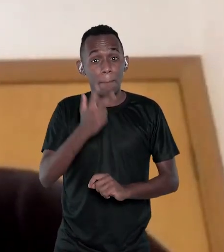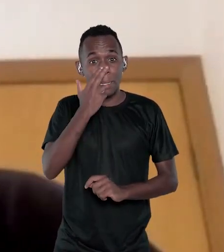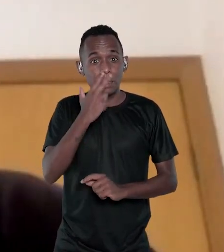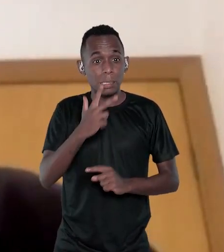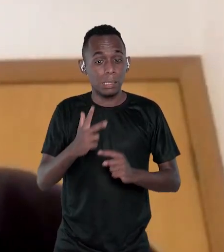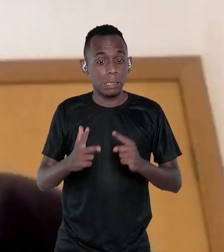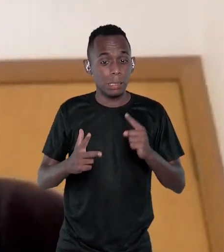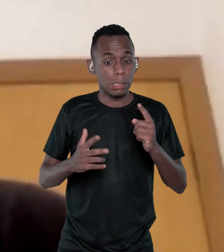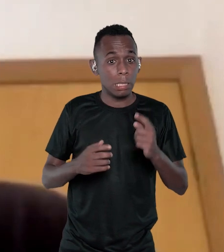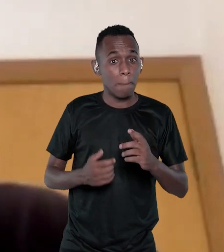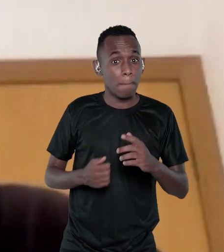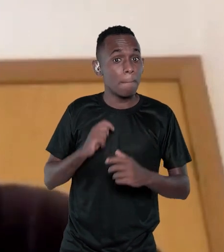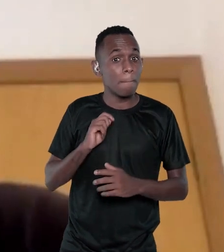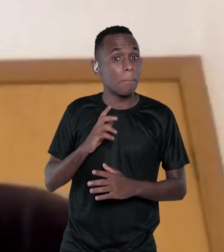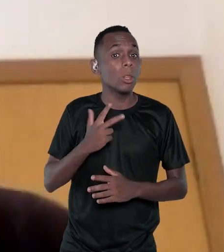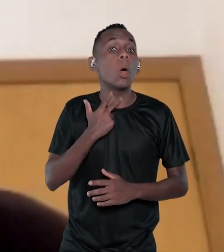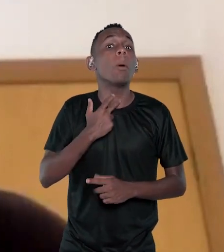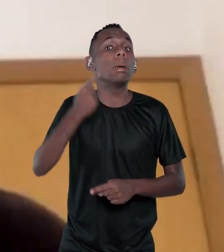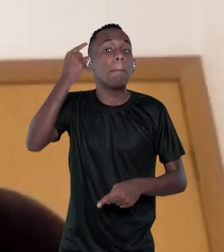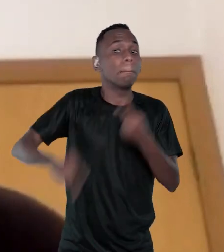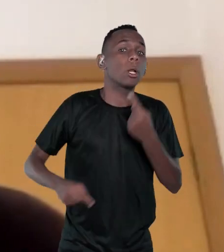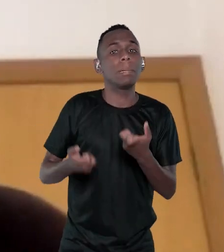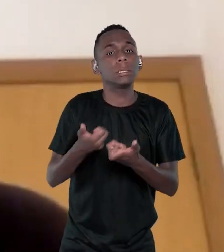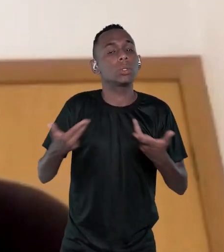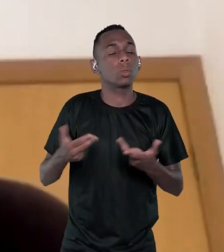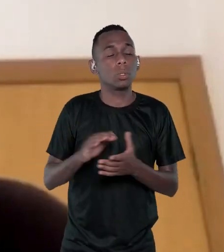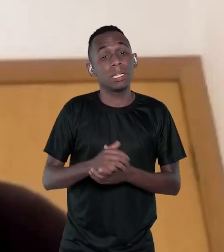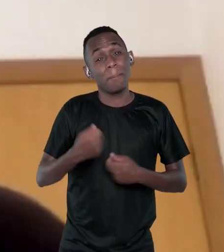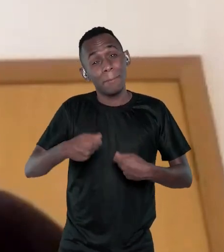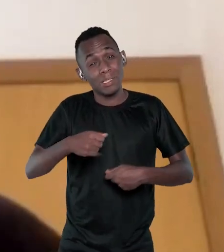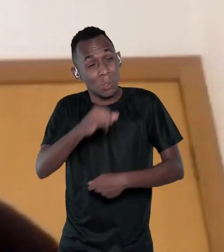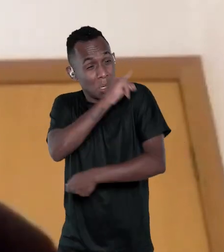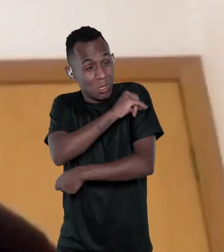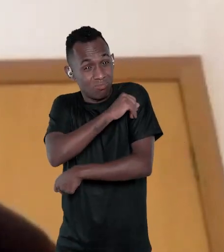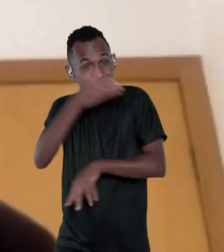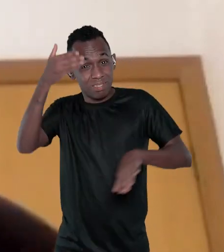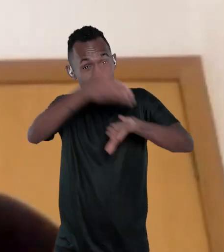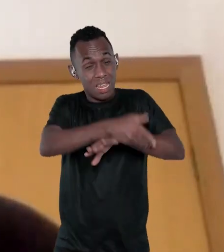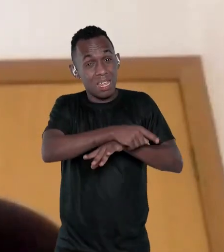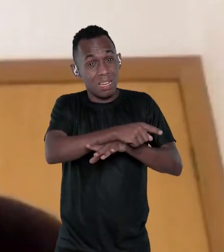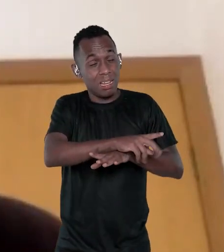prévia, que nós tivemos que ir ao Rio de Janeiro